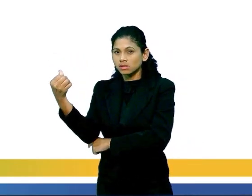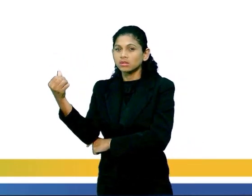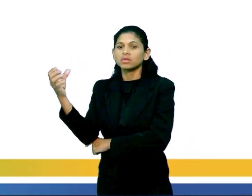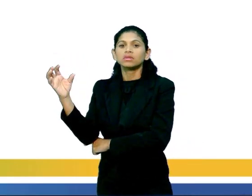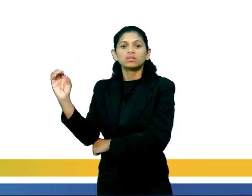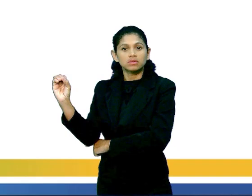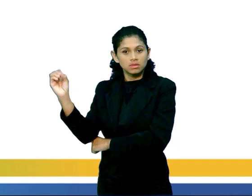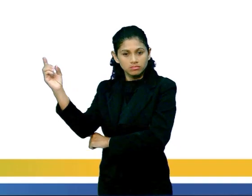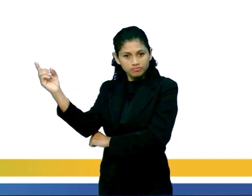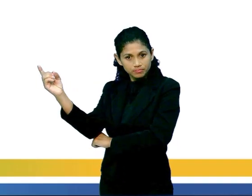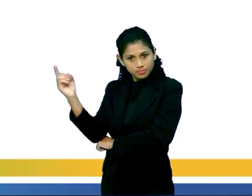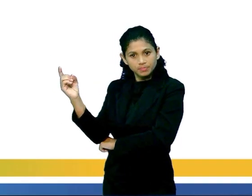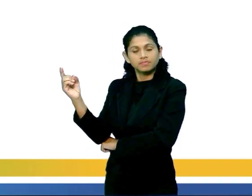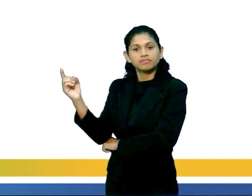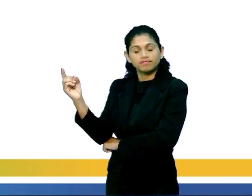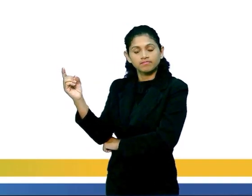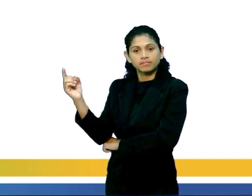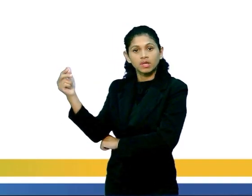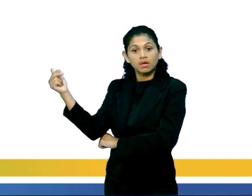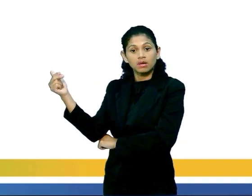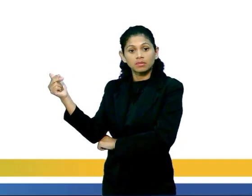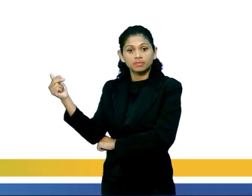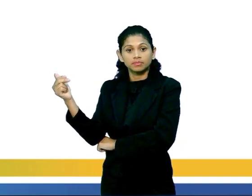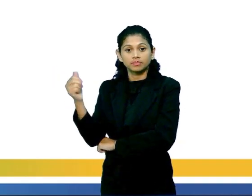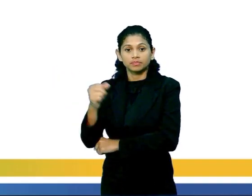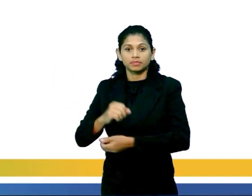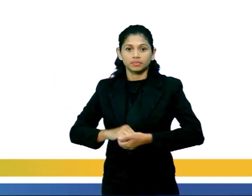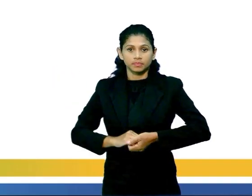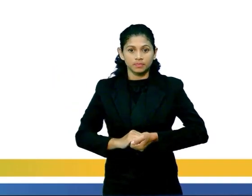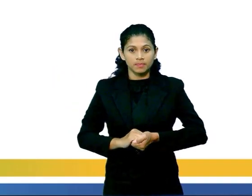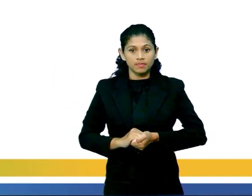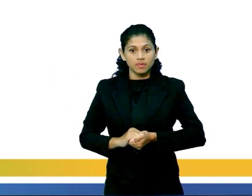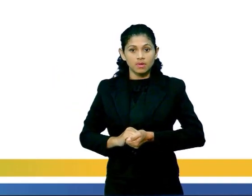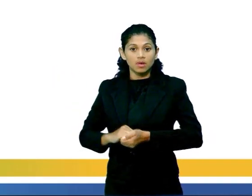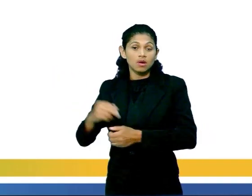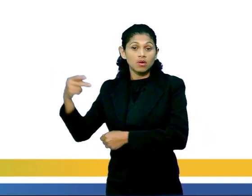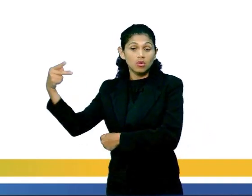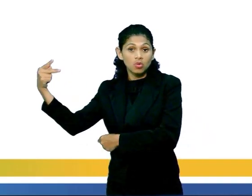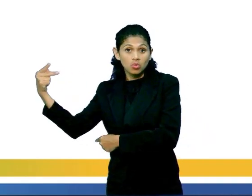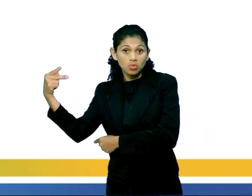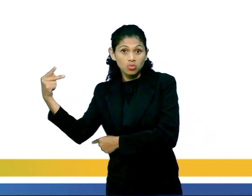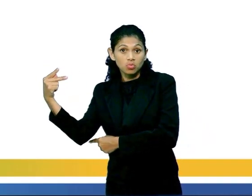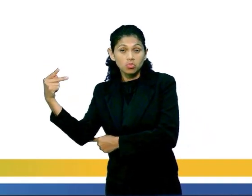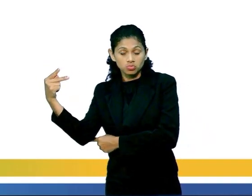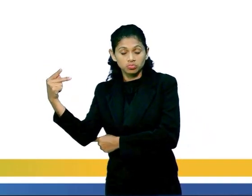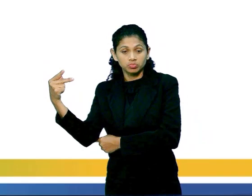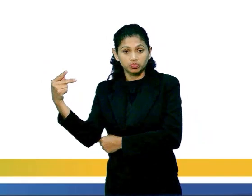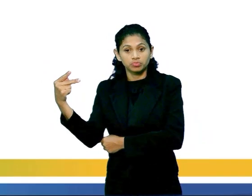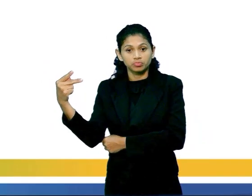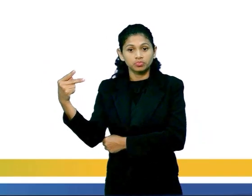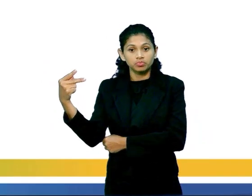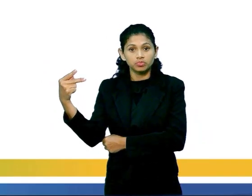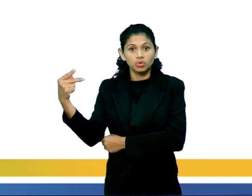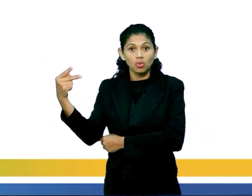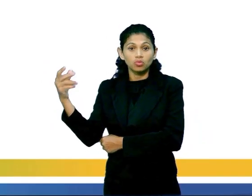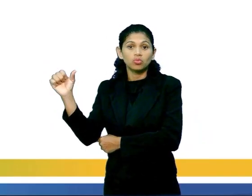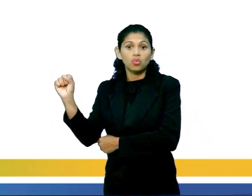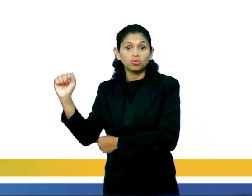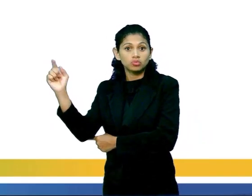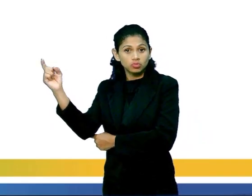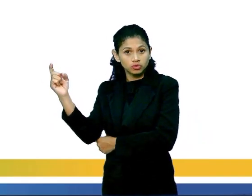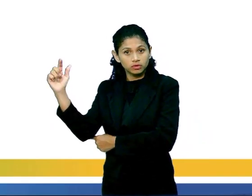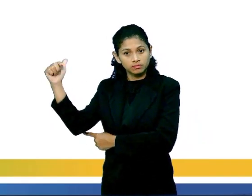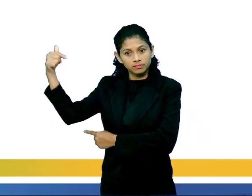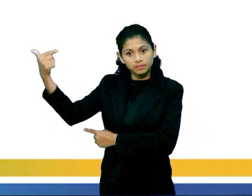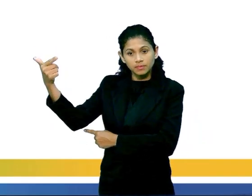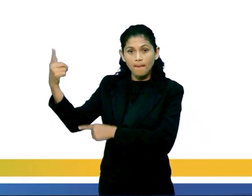para você ver. 10 menos 2, 8. O x quadrado repete. Então, nós temos 8x quadrado